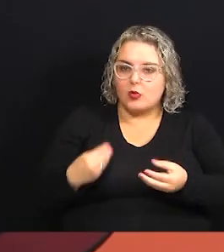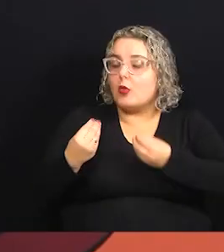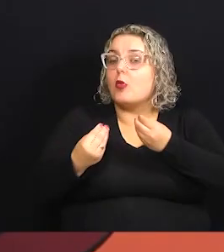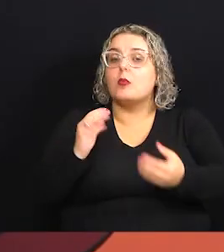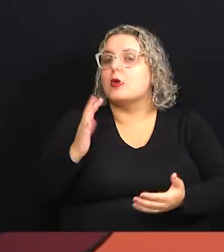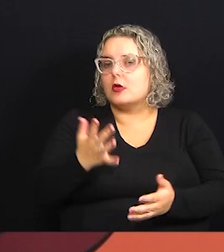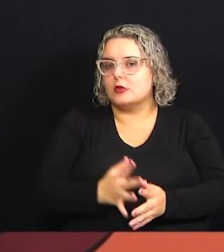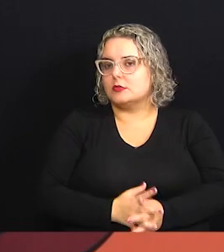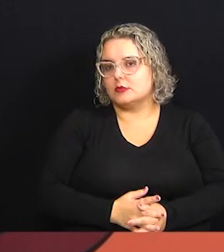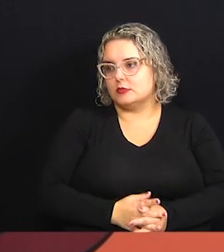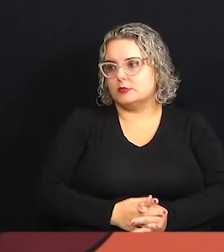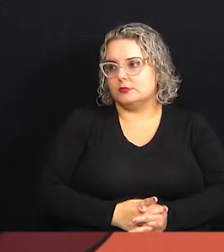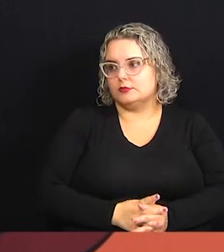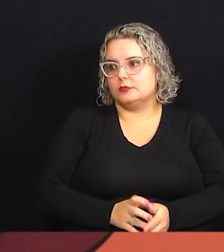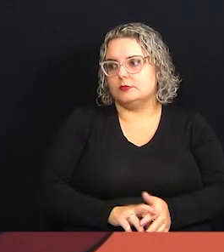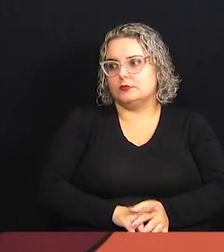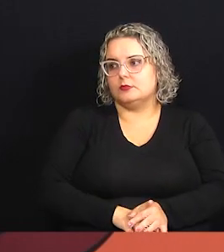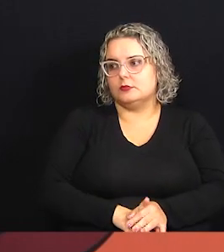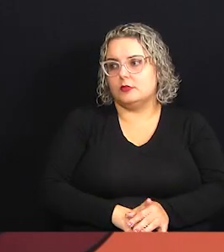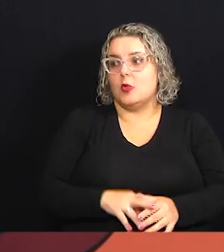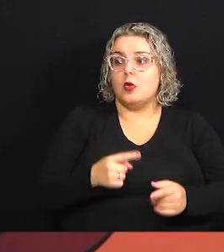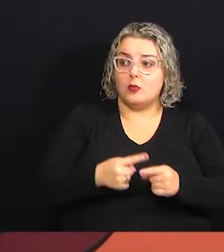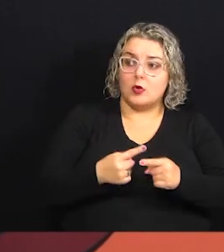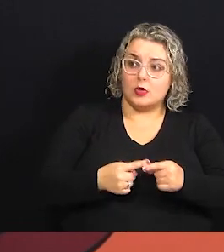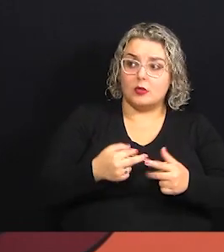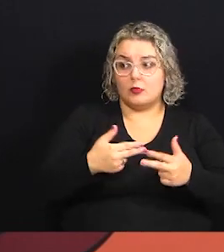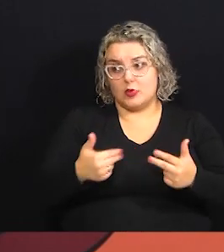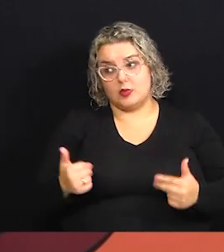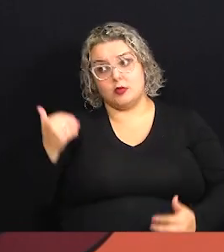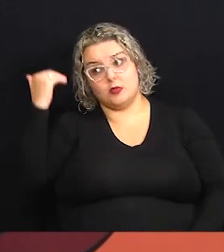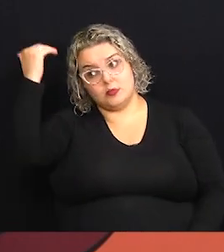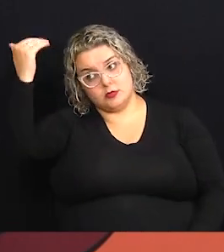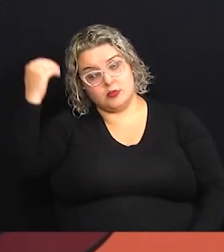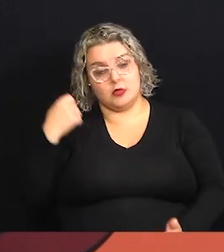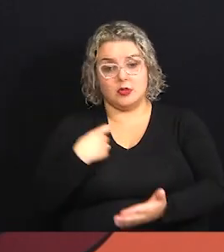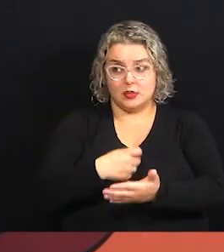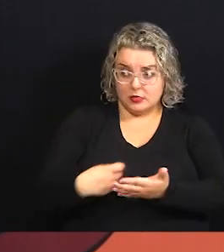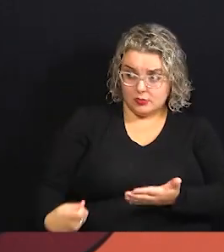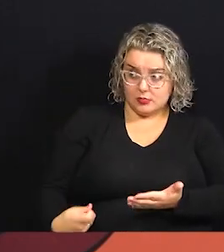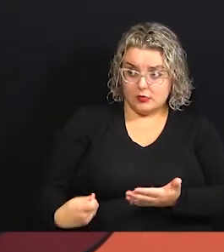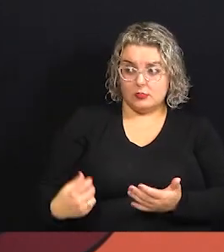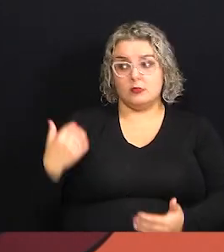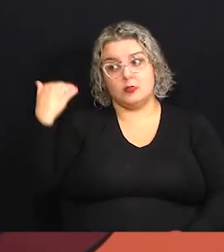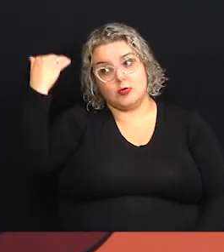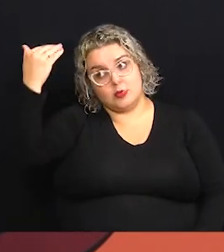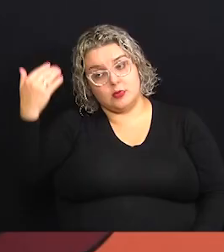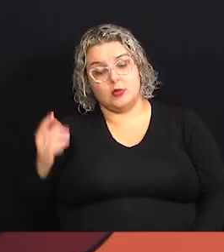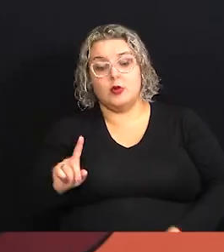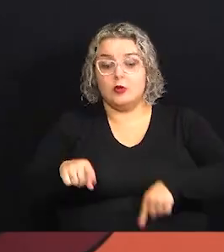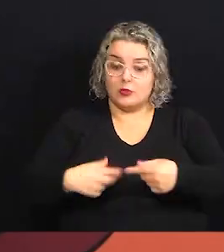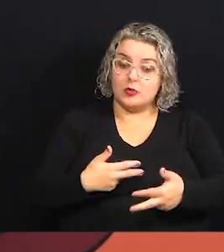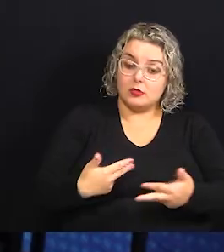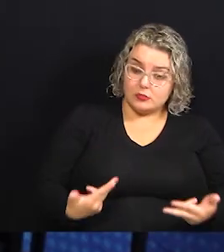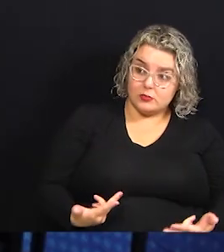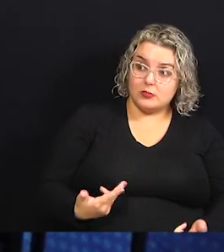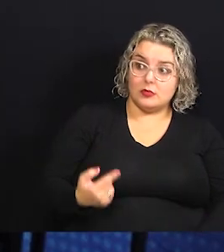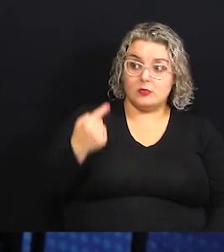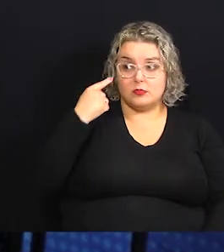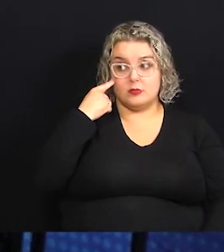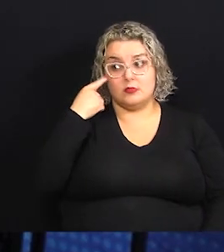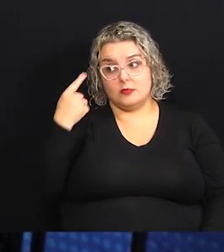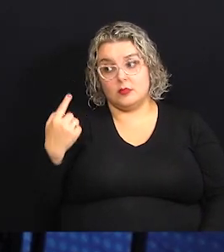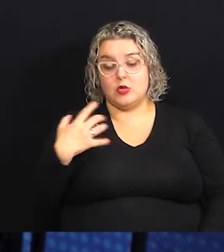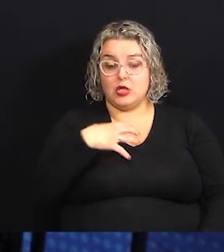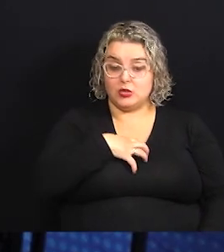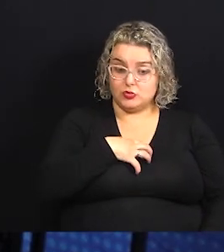escrever? Porque uma coisa, você como adulta, é escrever para um adulto, né? Outra coisa é você